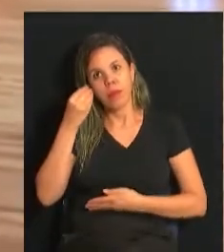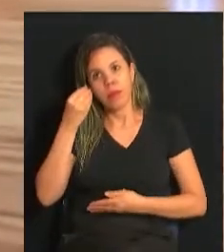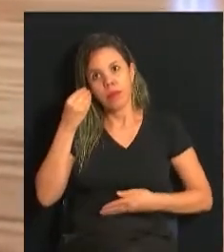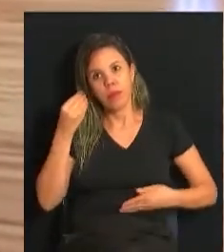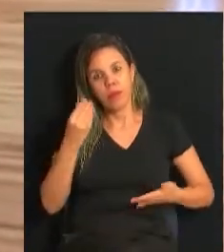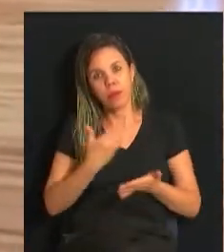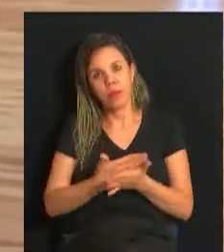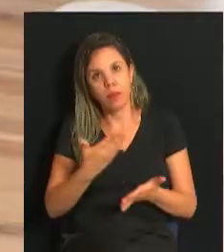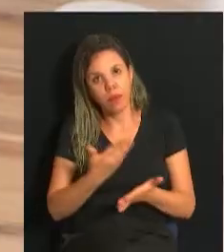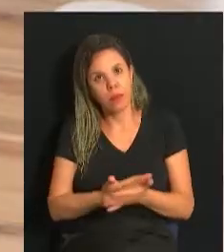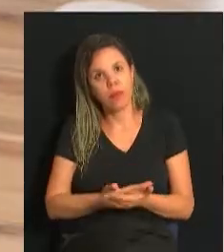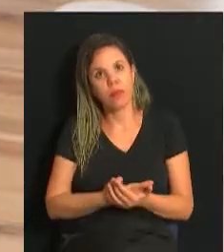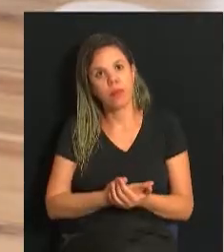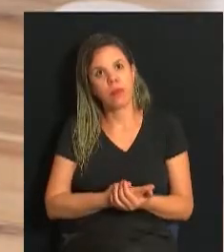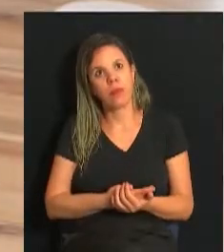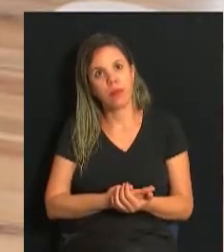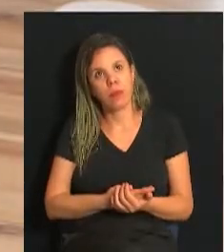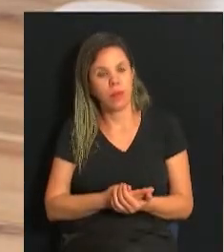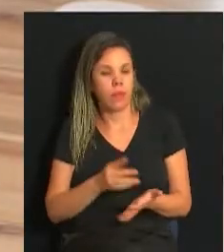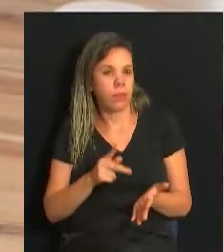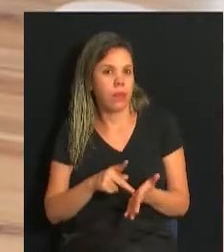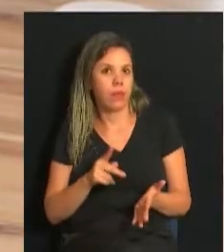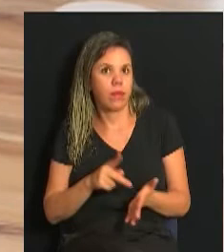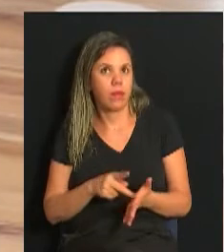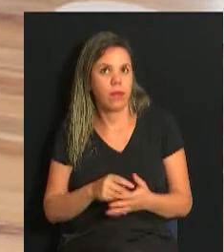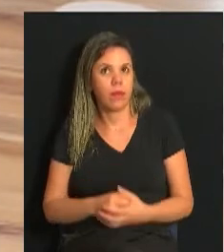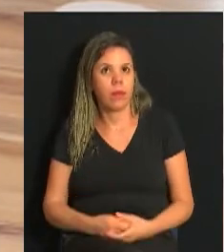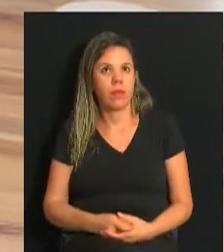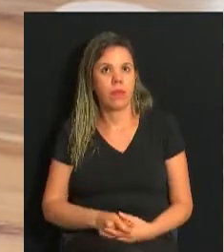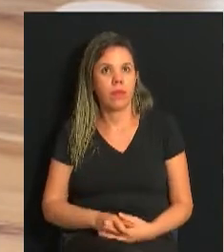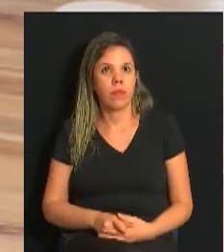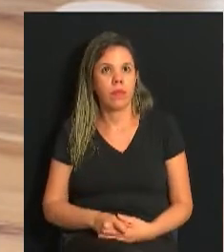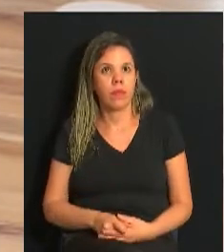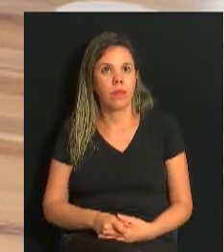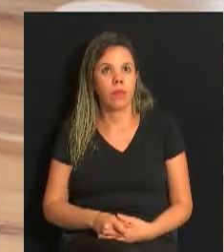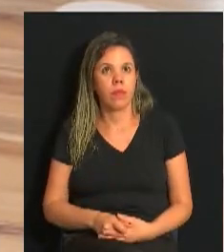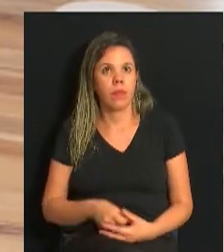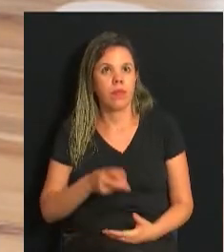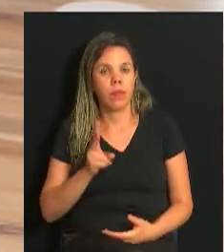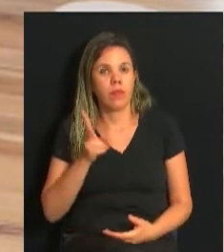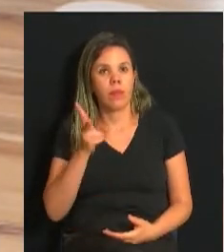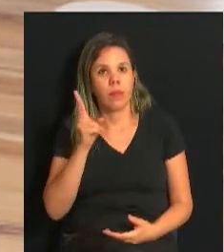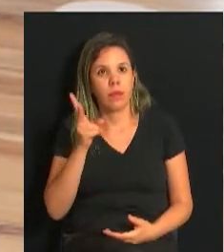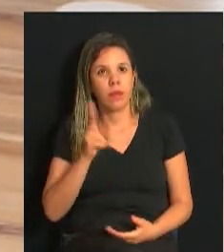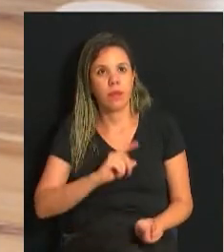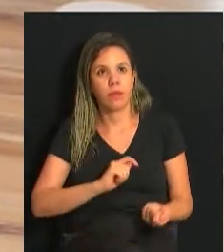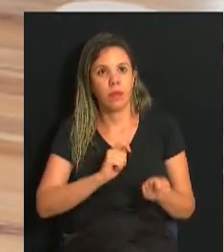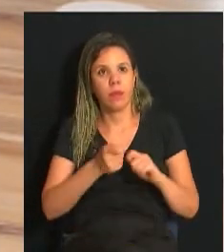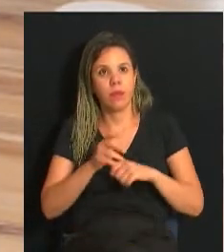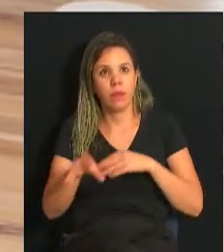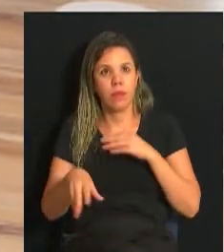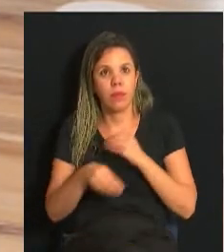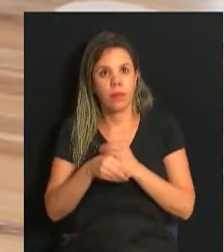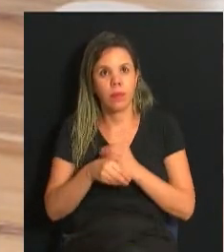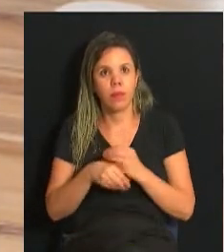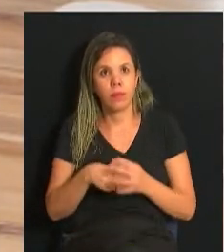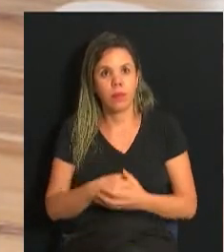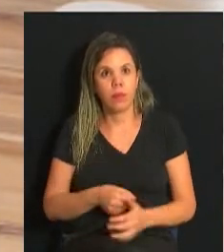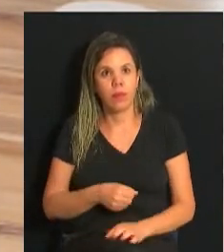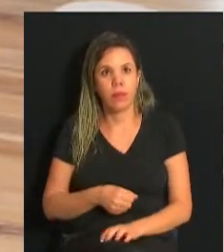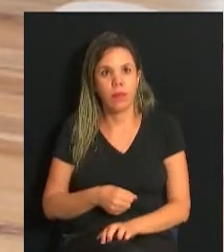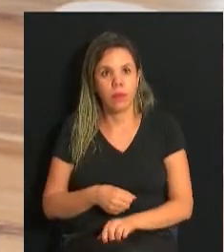estudar e assim o certo tem que estar sempre se atualizando também